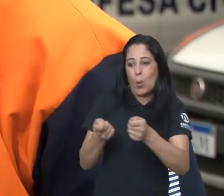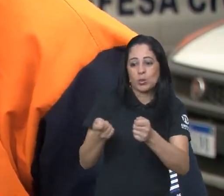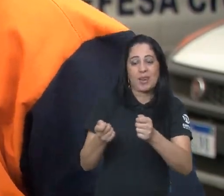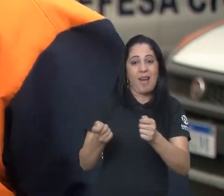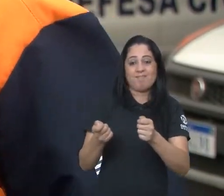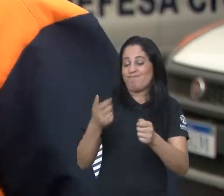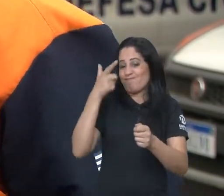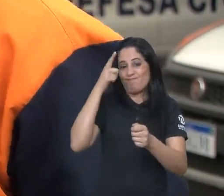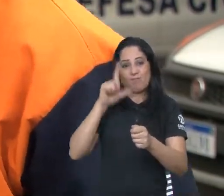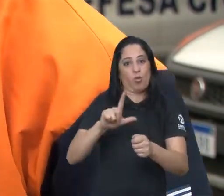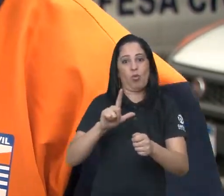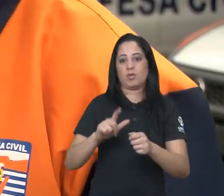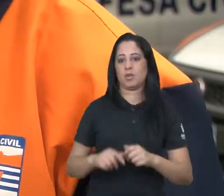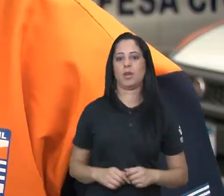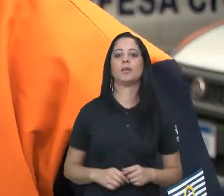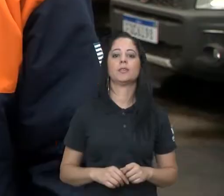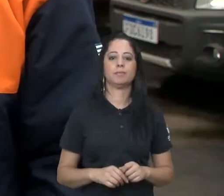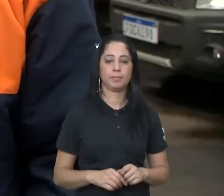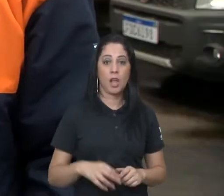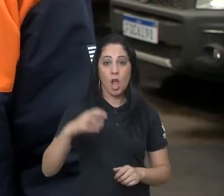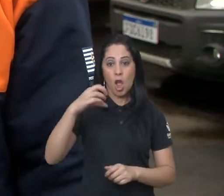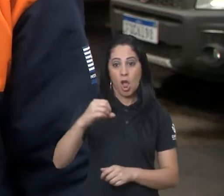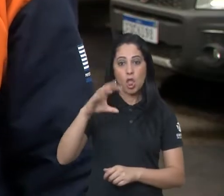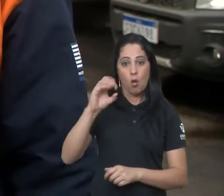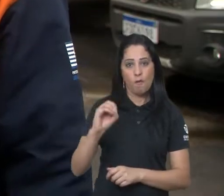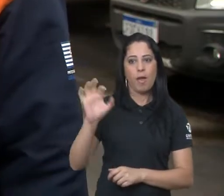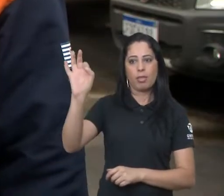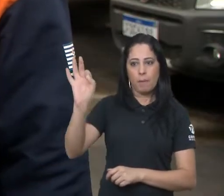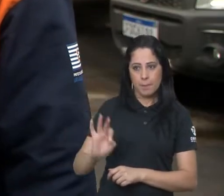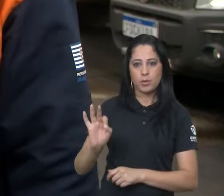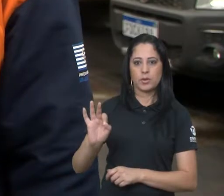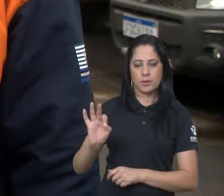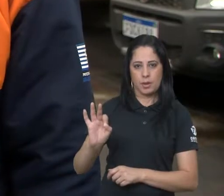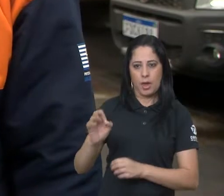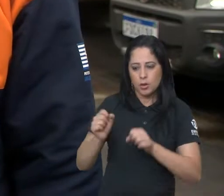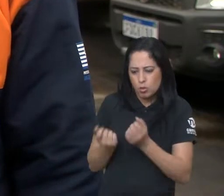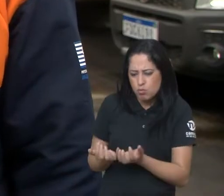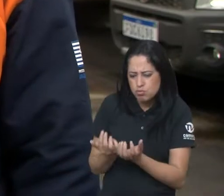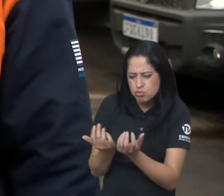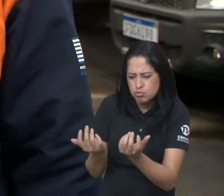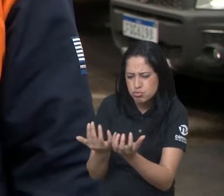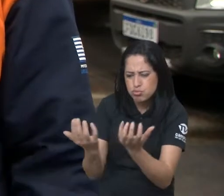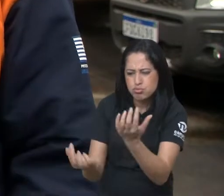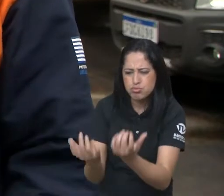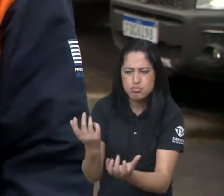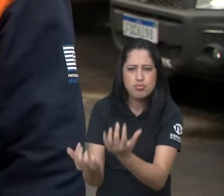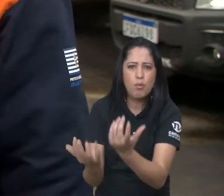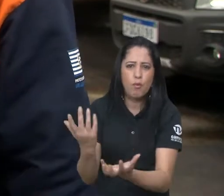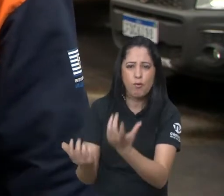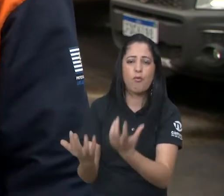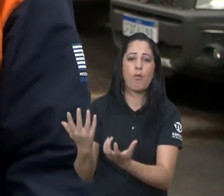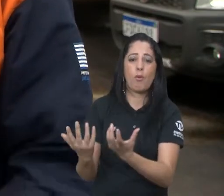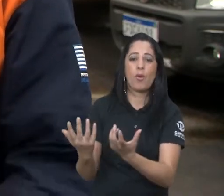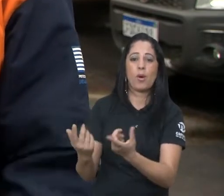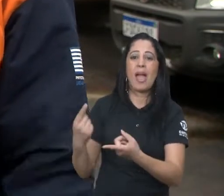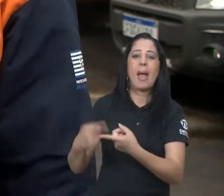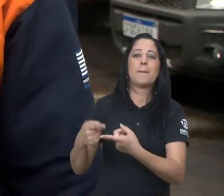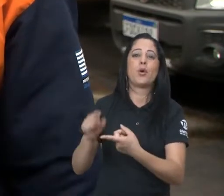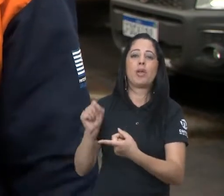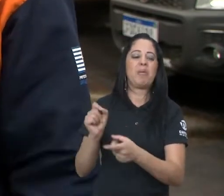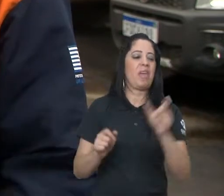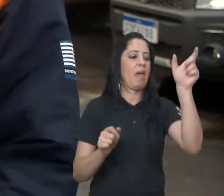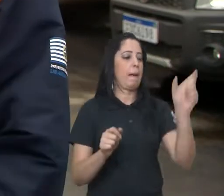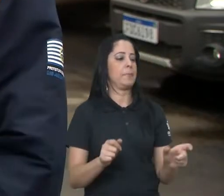ficam facilmente fora de controle. Queimadas, infelizmente, 90% delas são provocadas pelos